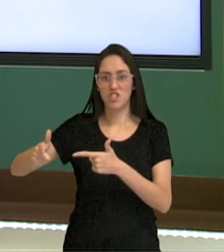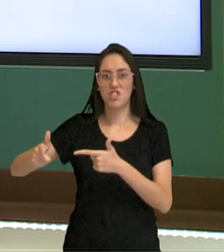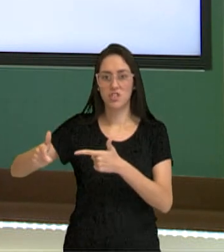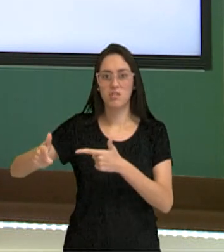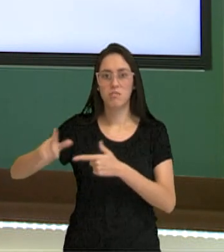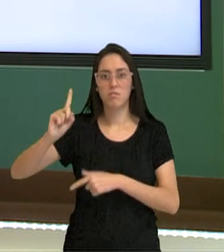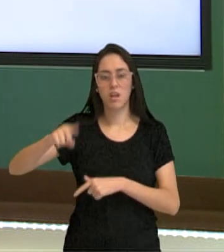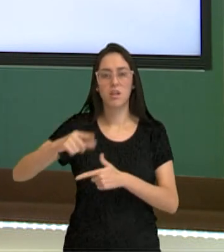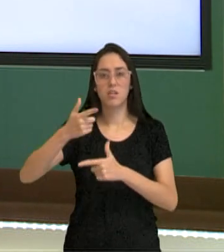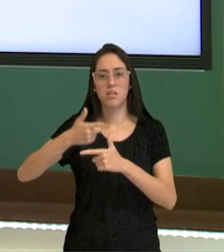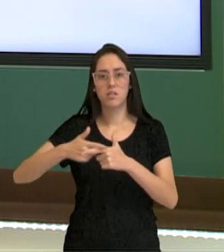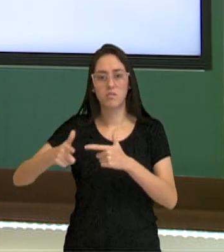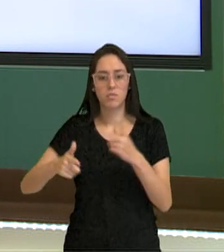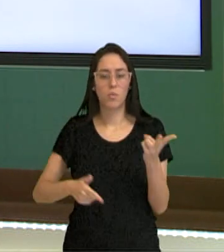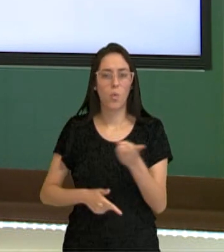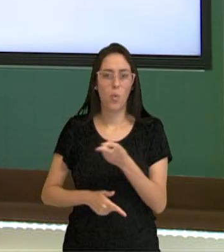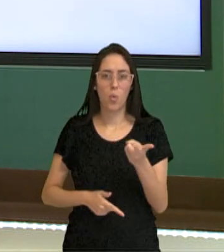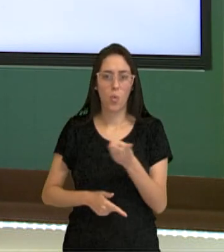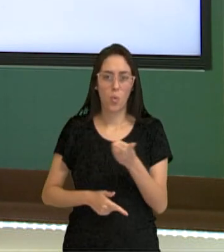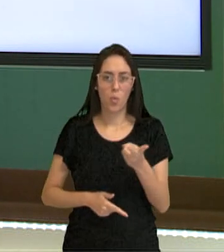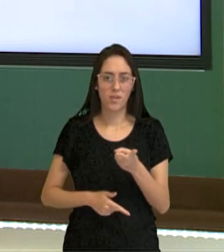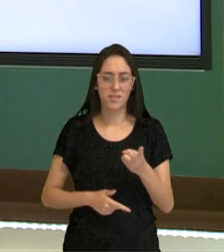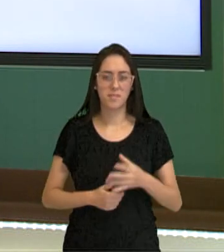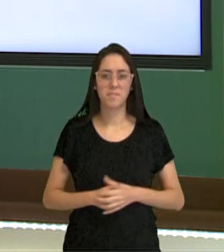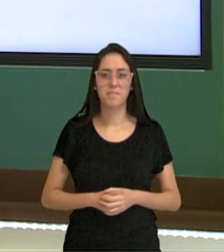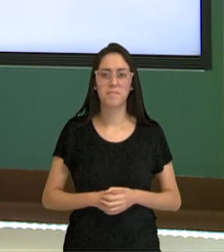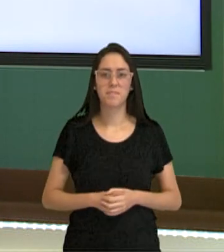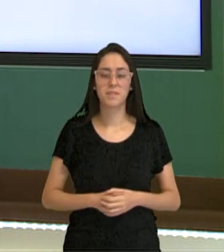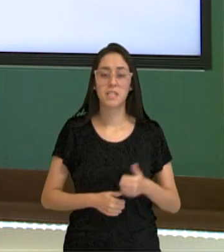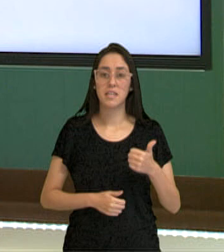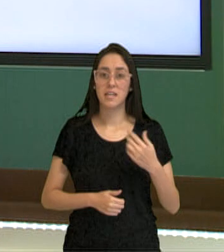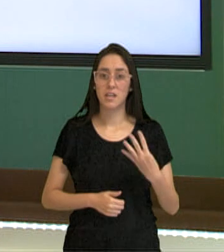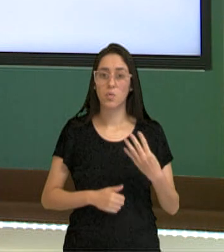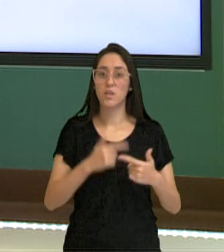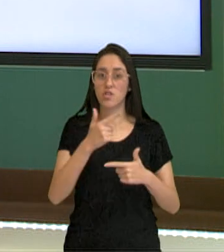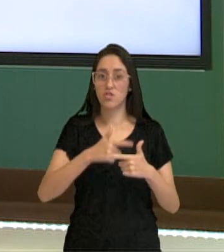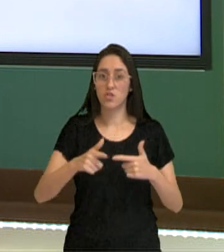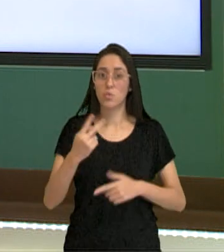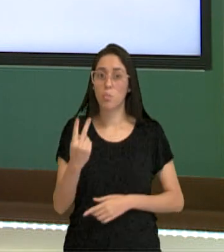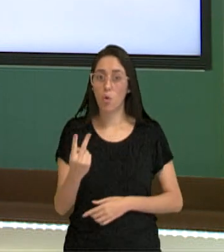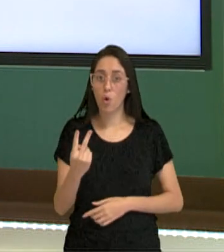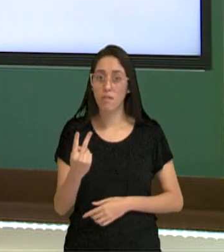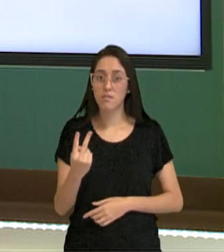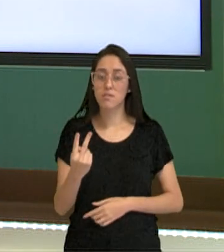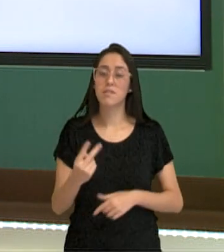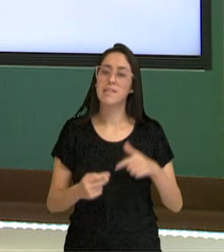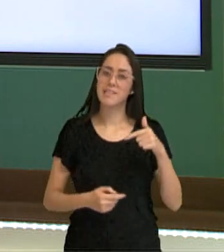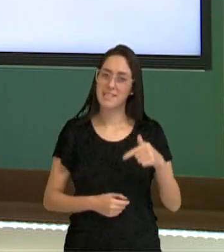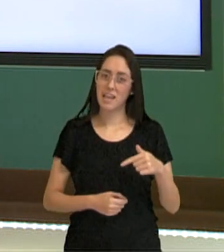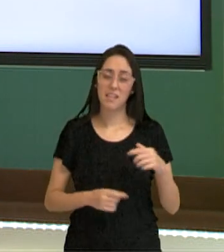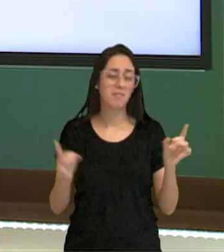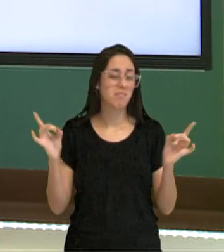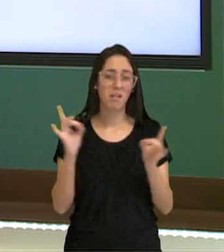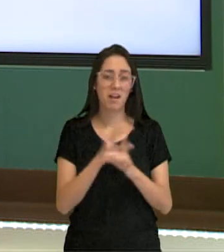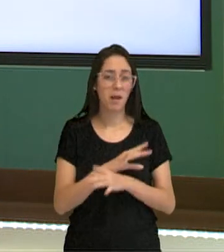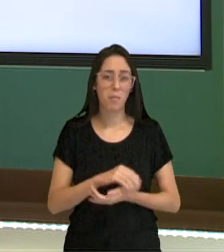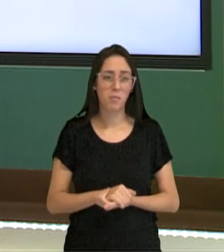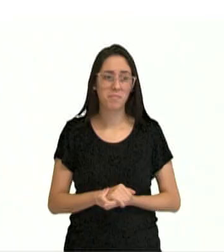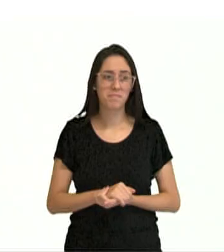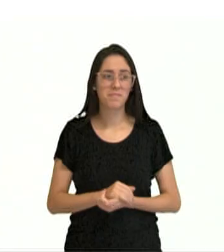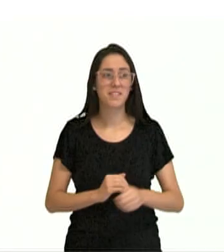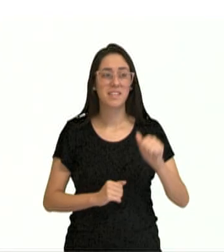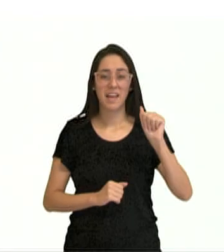dividisse ambos os membros por 2, tá bom? 14 dividido por 2, 7. E acabou. Solução da primeira